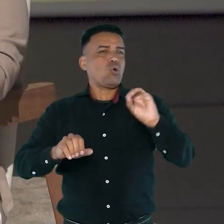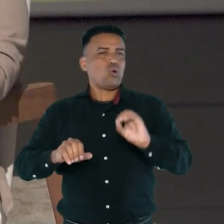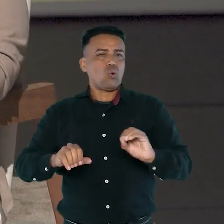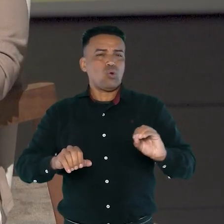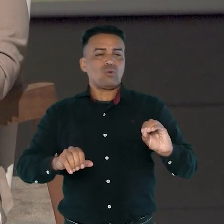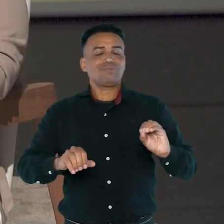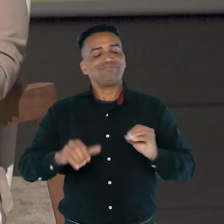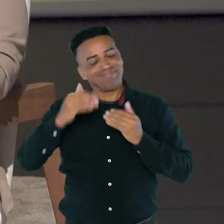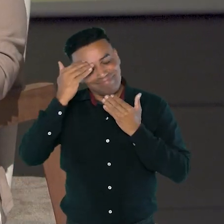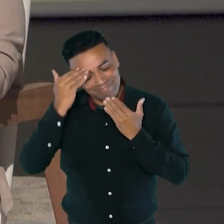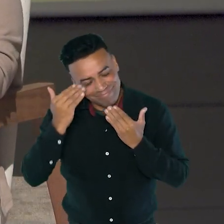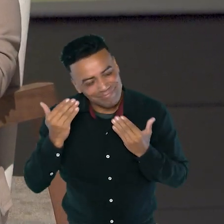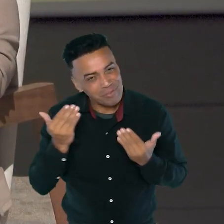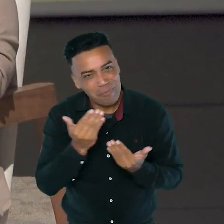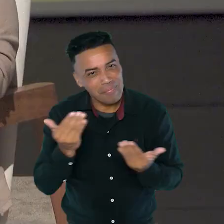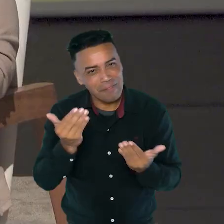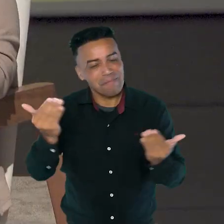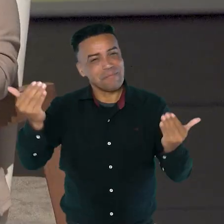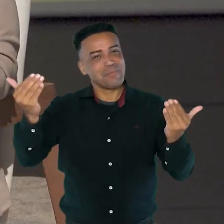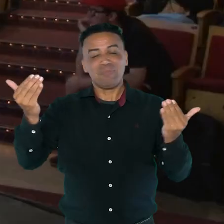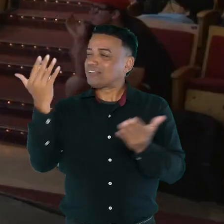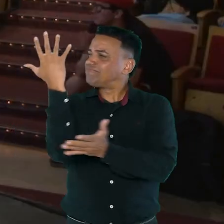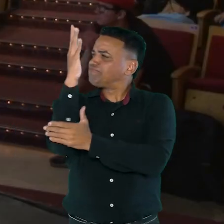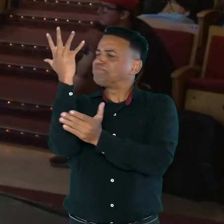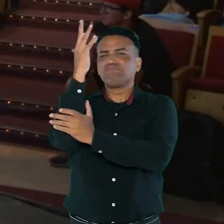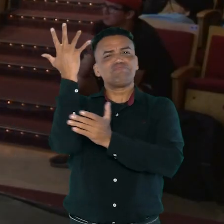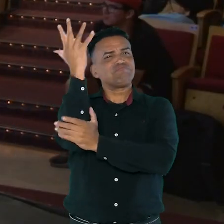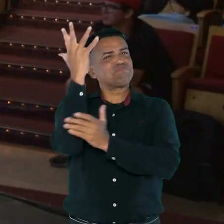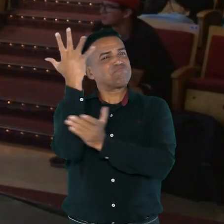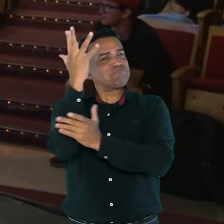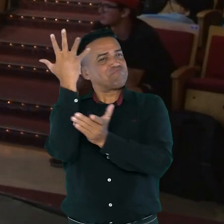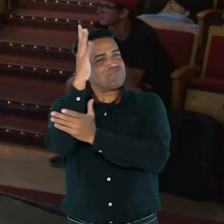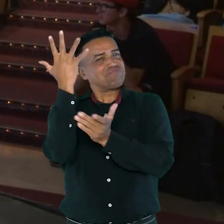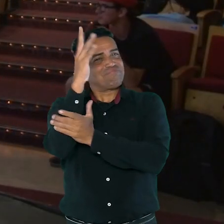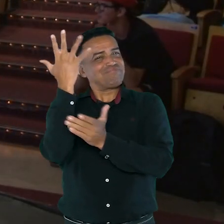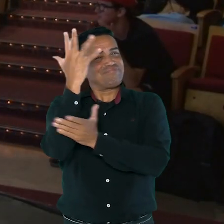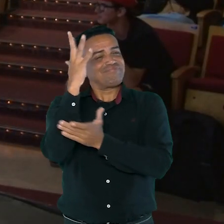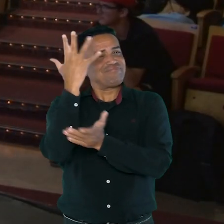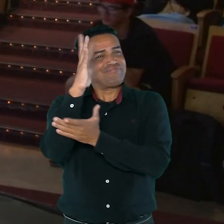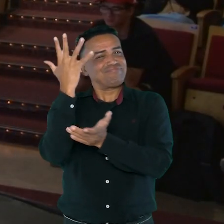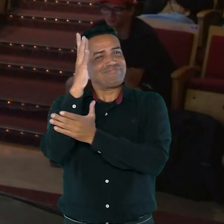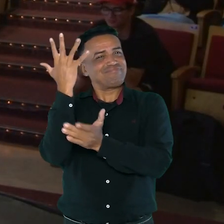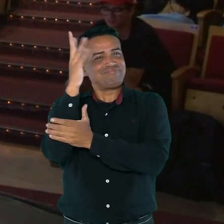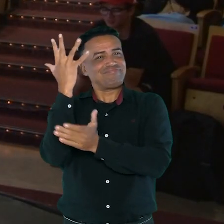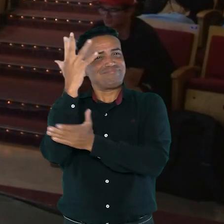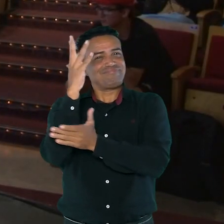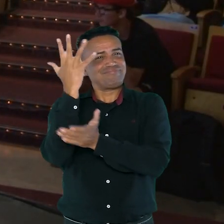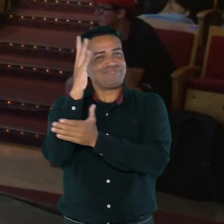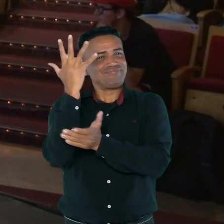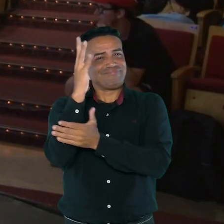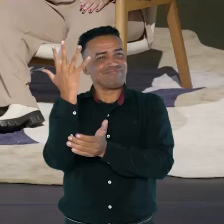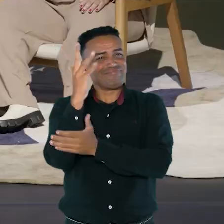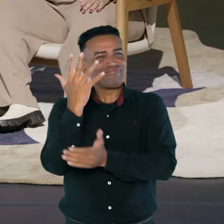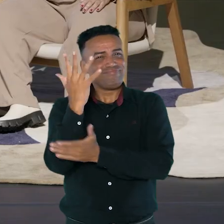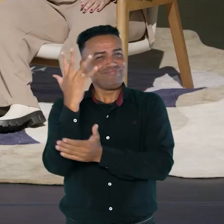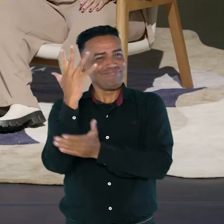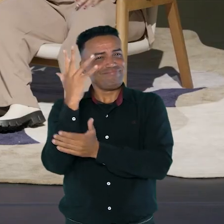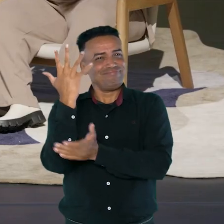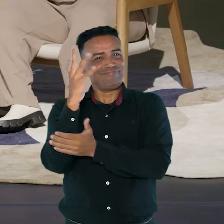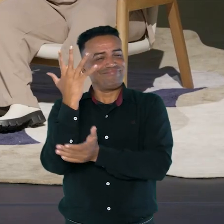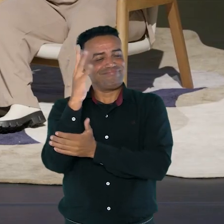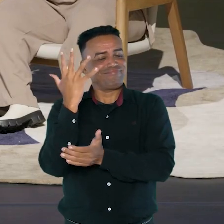oh, oh. Obrigada. Agora vemos a plateia do teatro com aproximadamente 100 pessoas presentes.